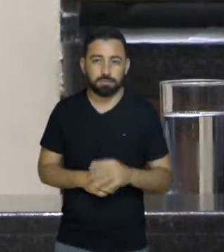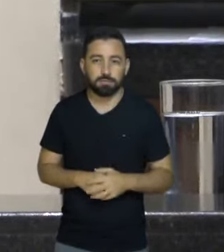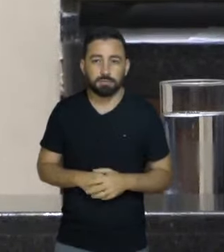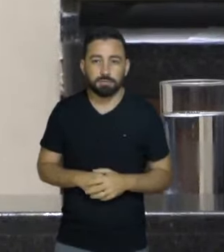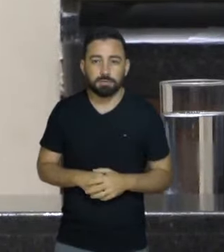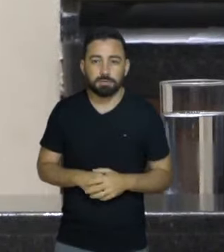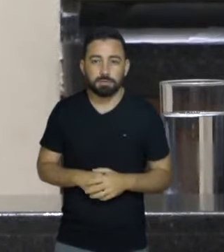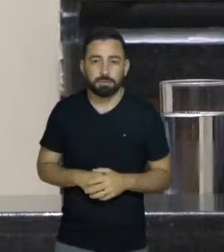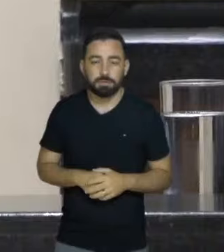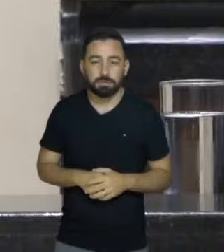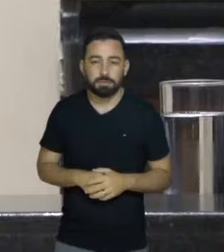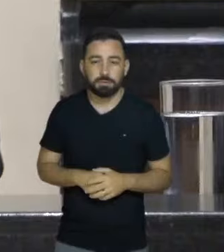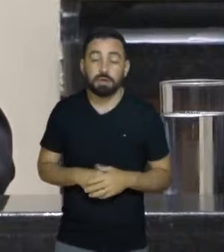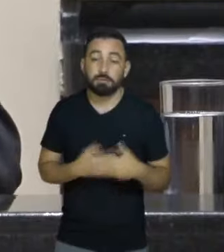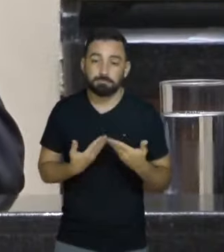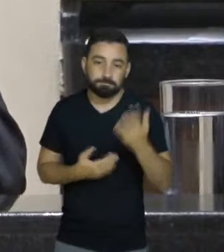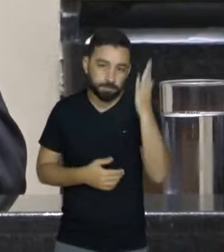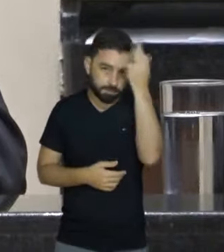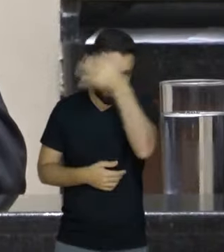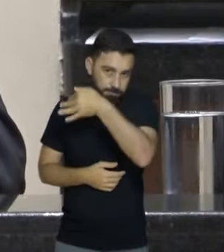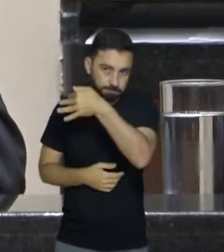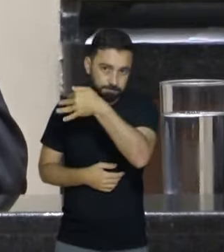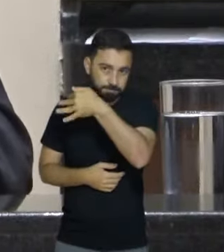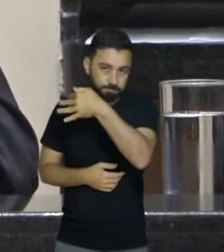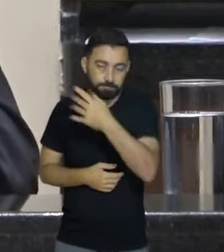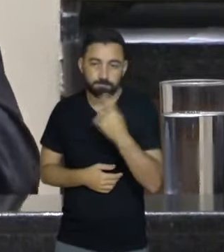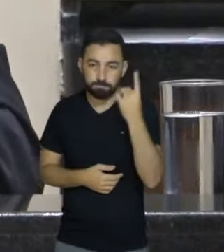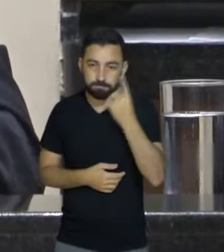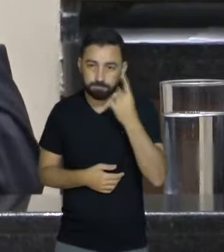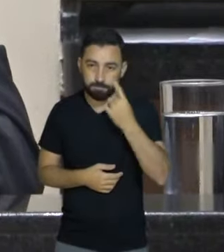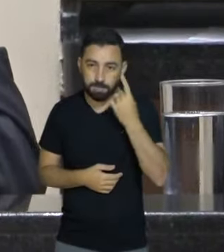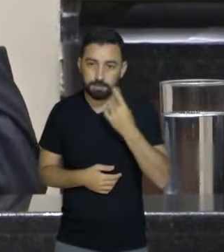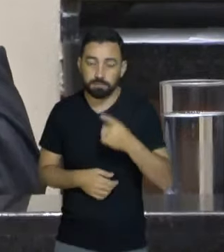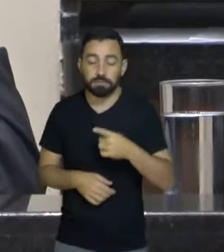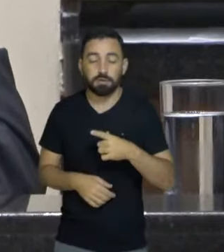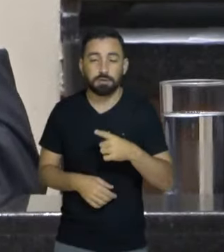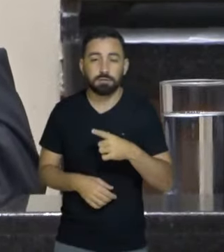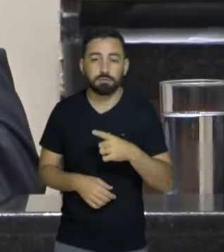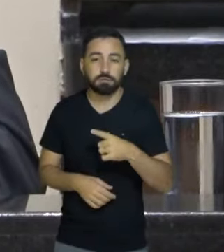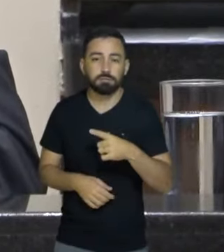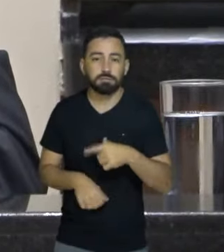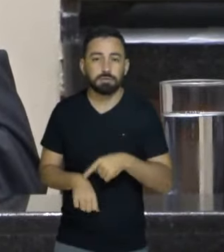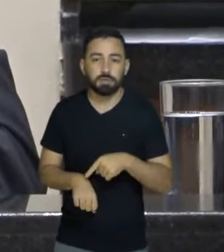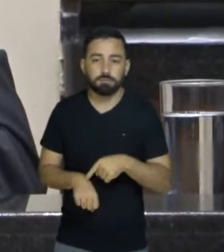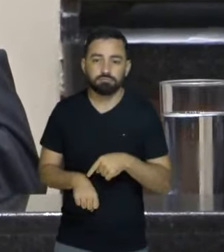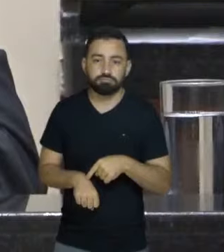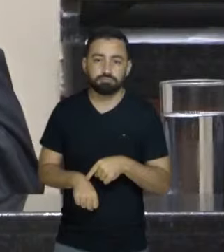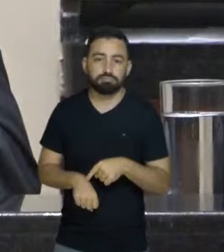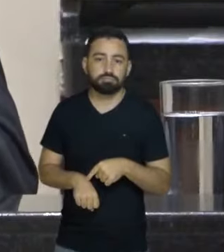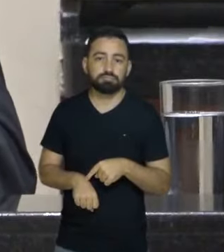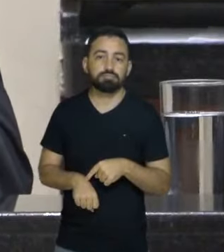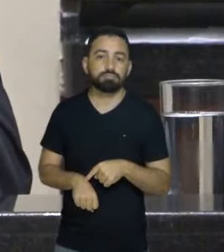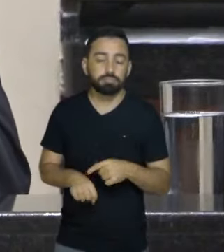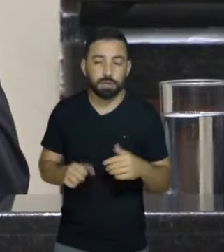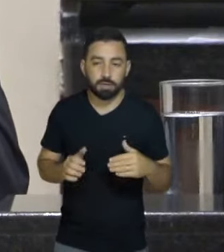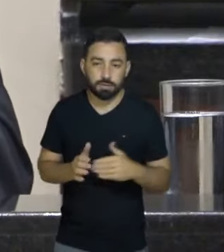Deputado Fabiano da Luz, Vossa Excelência, que falará em nome do bloco, tem um tempo de